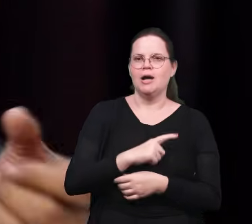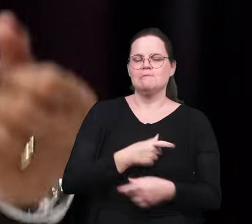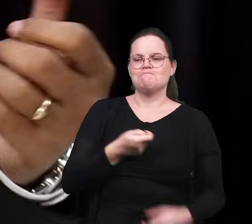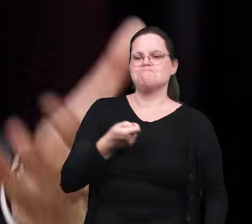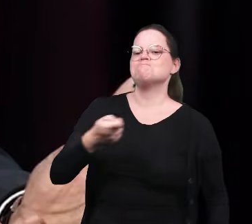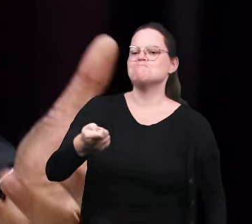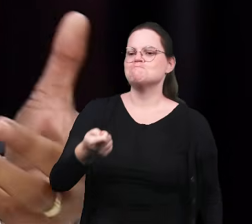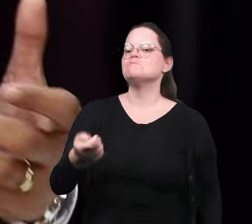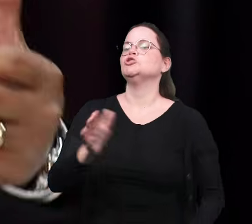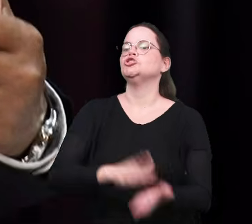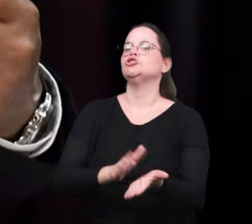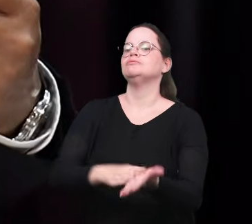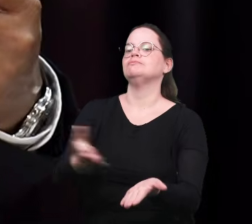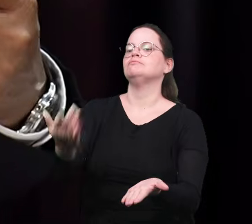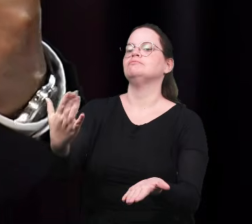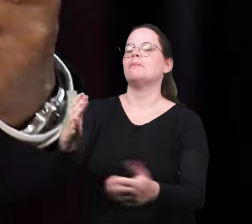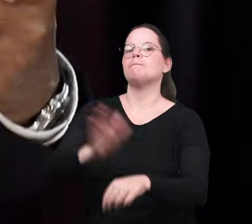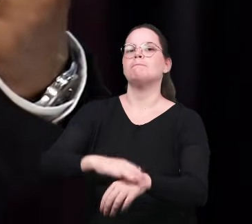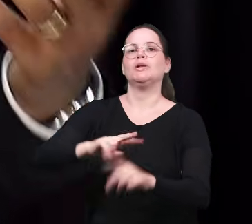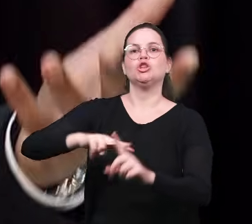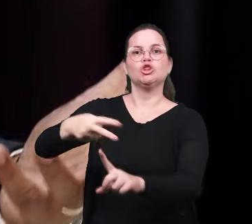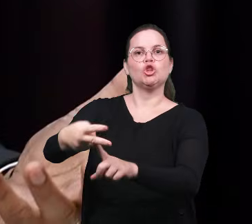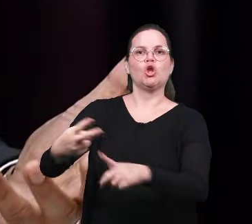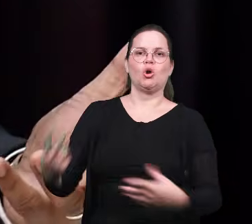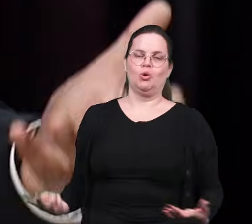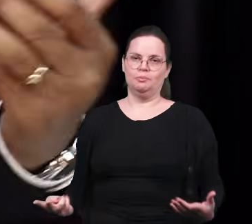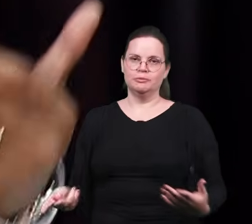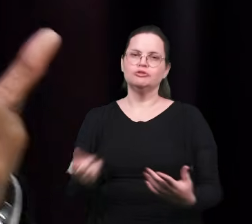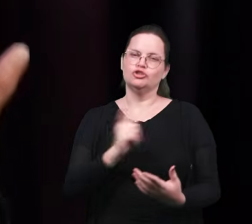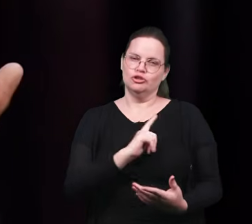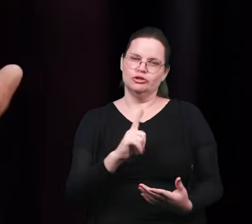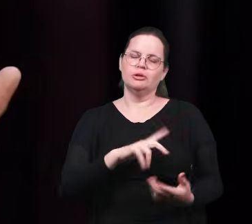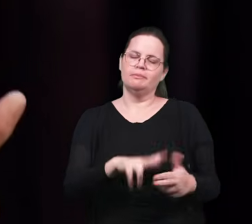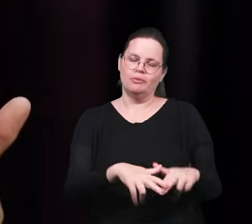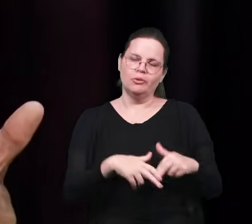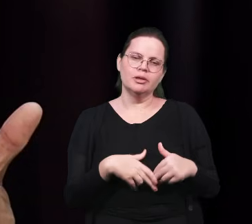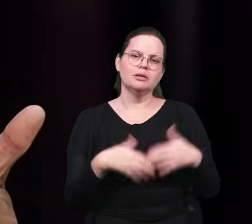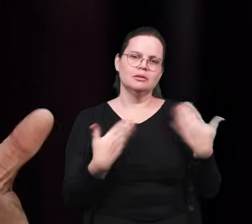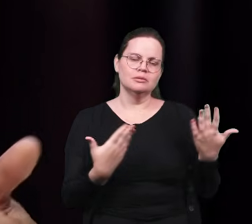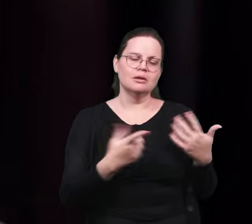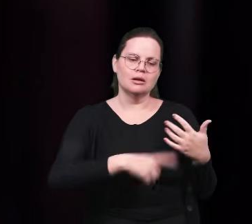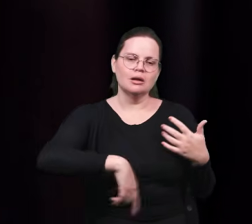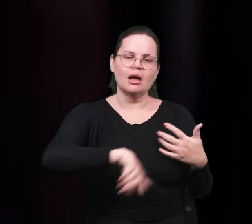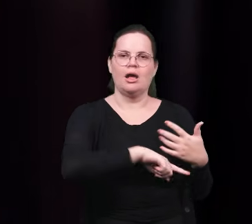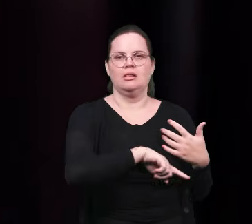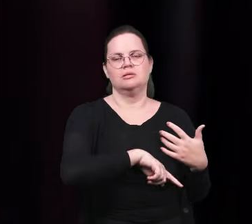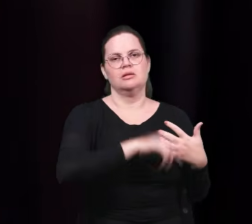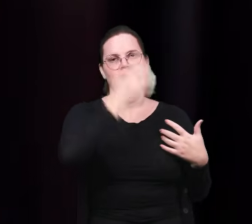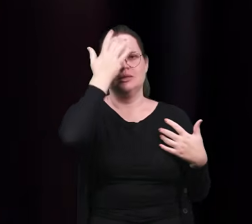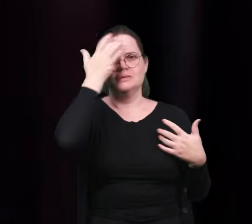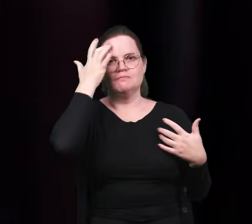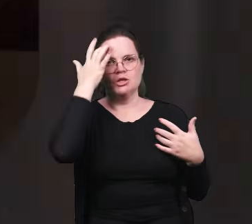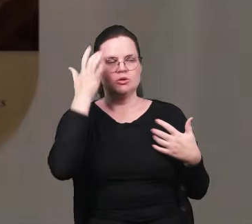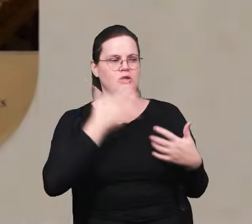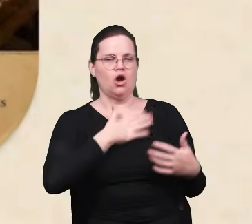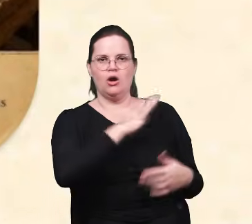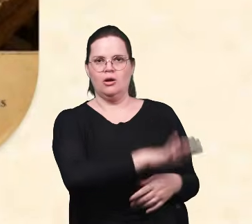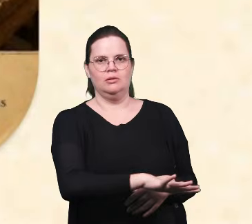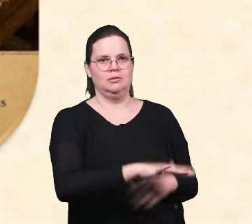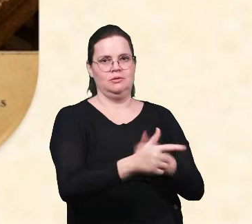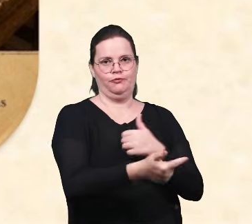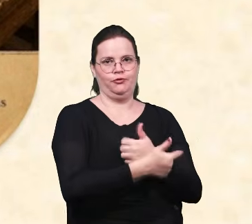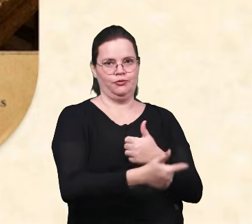apertavam as pessoas e cobravam às vezes até valores maiores. Por isso elas eram mal vistas, né? Então